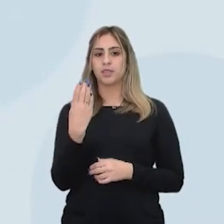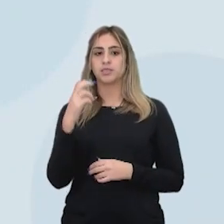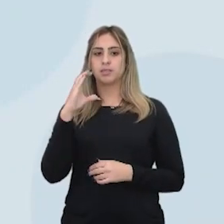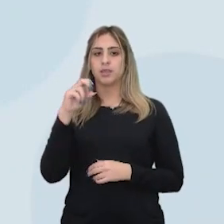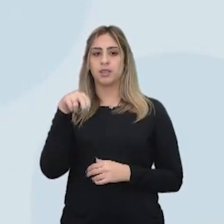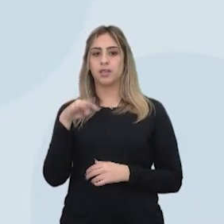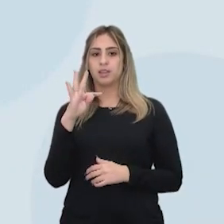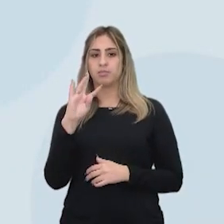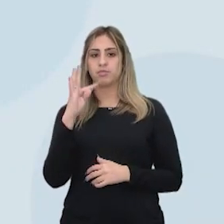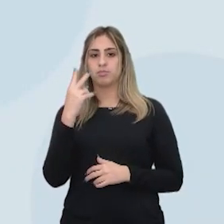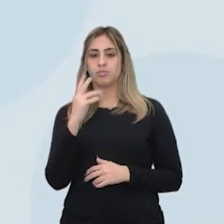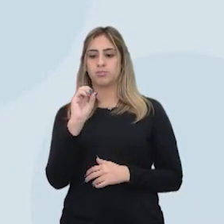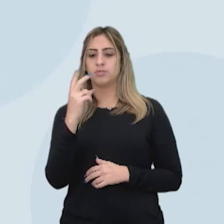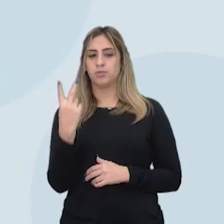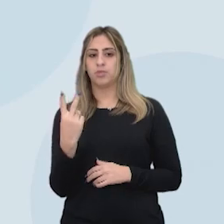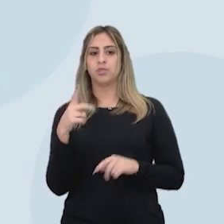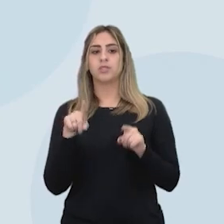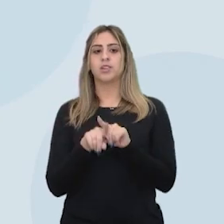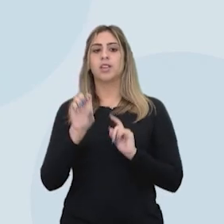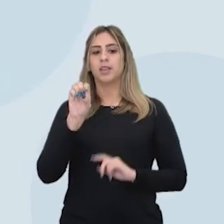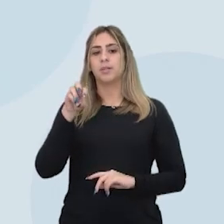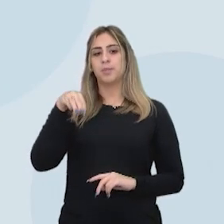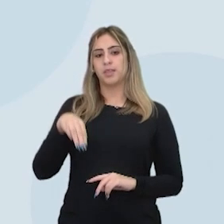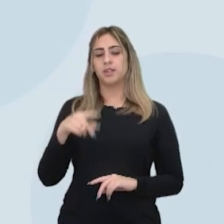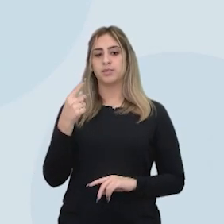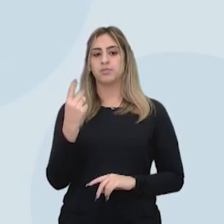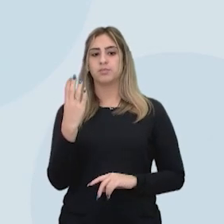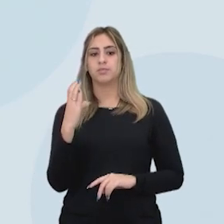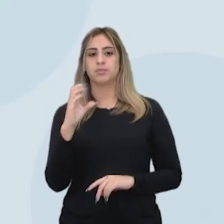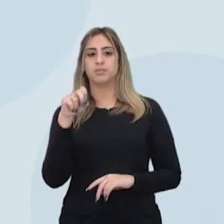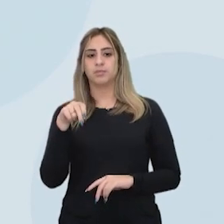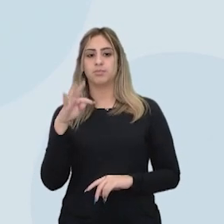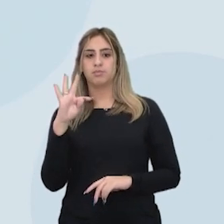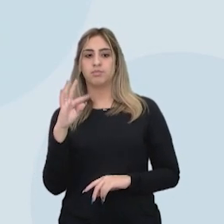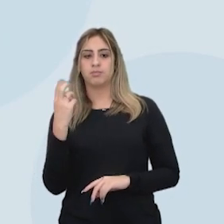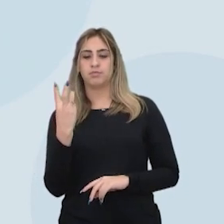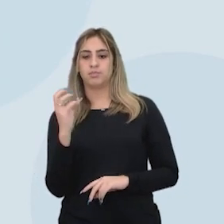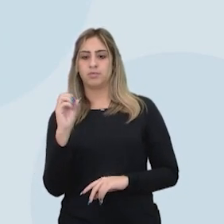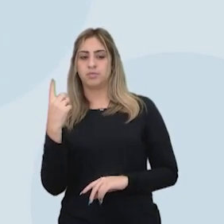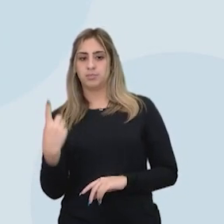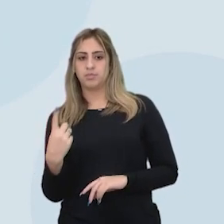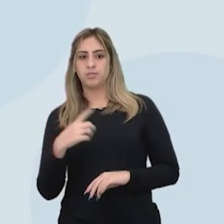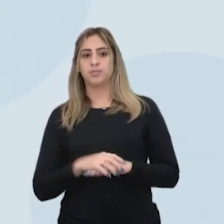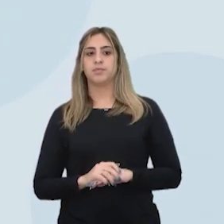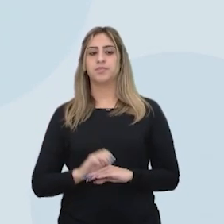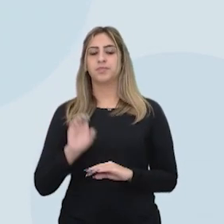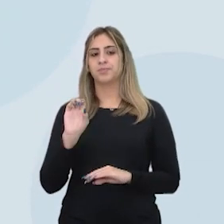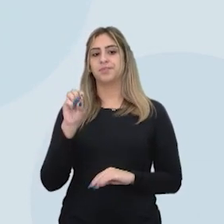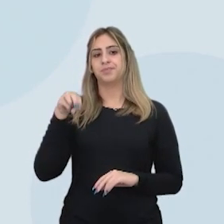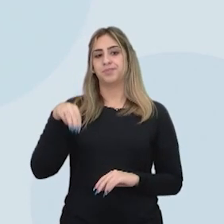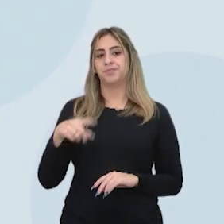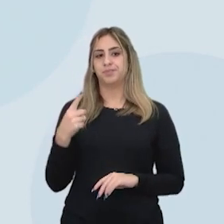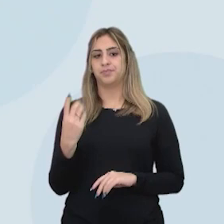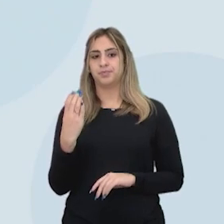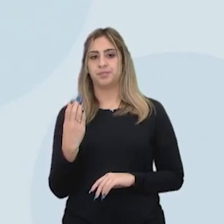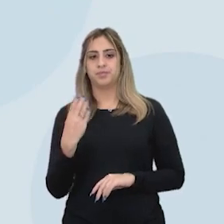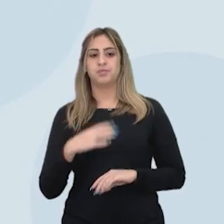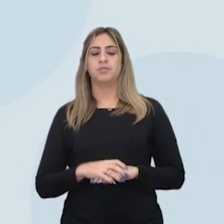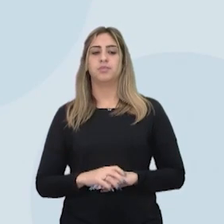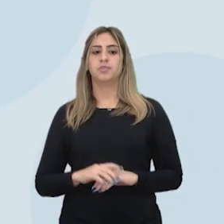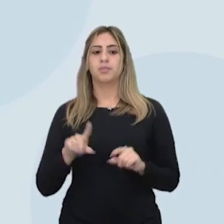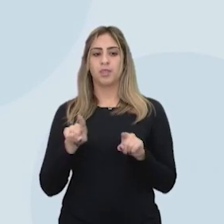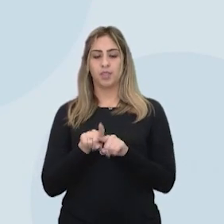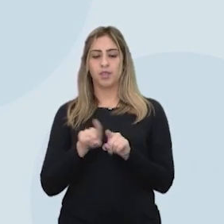CNT 202, M13 CNT 301, M13 CNT 302,